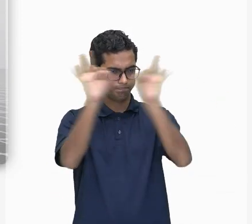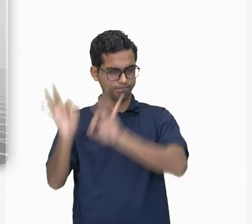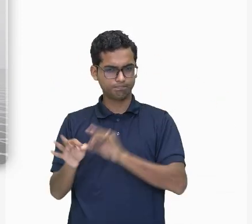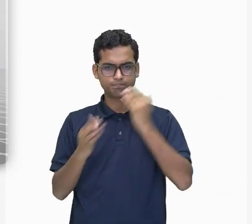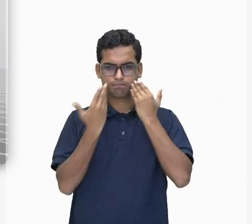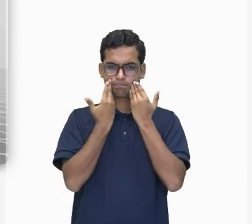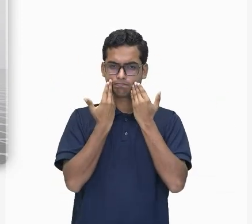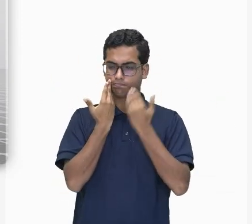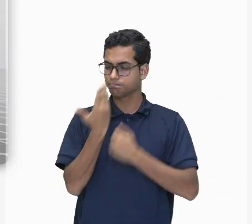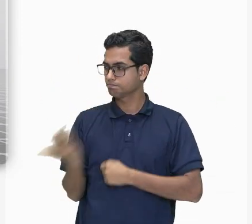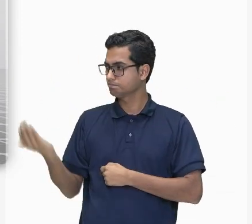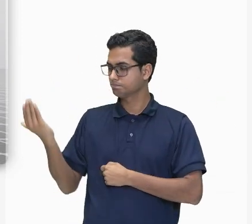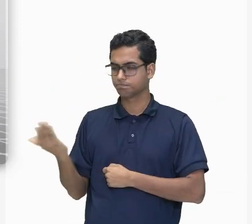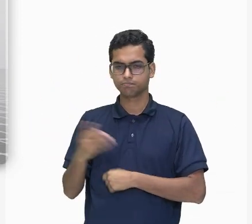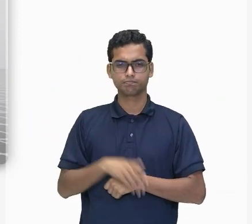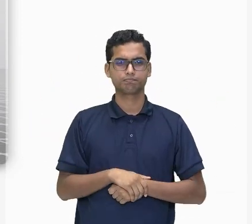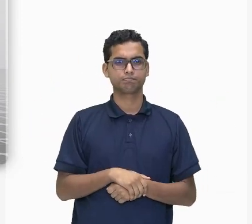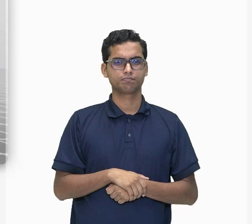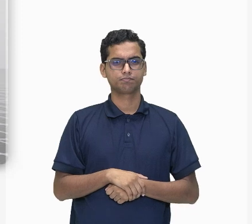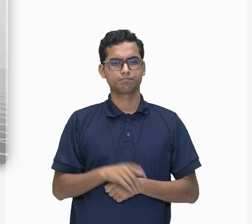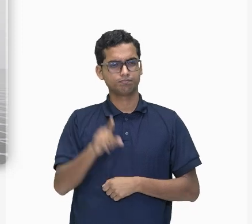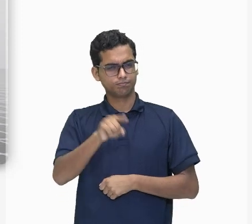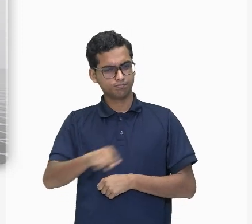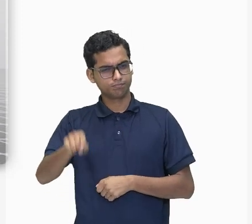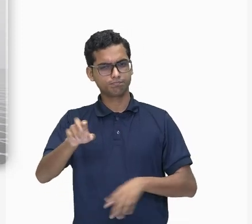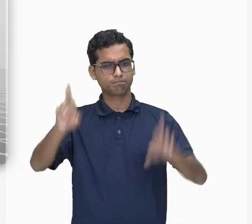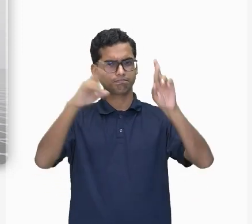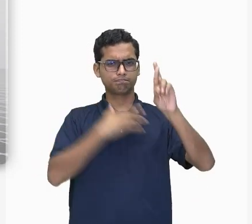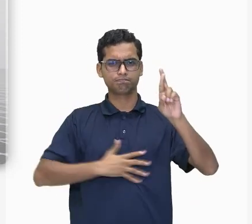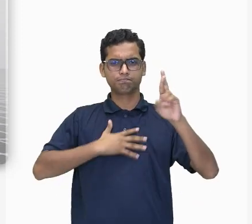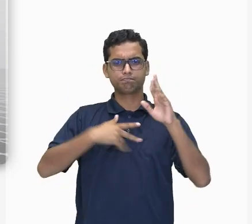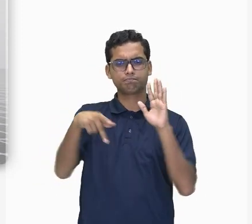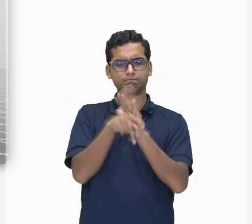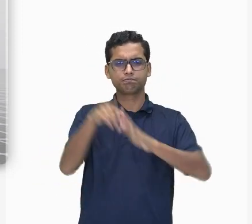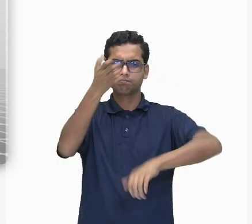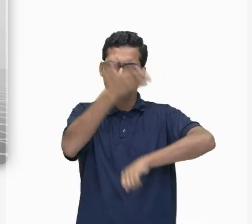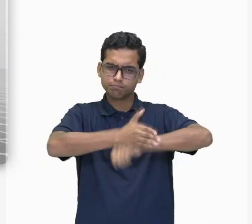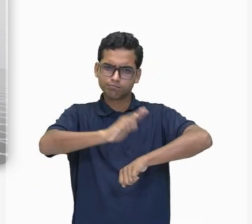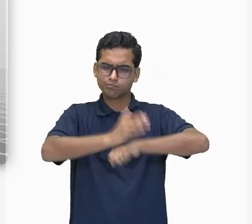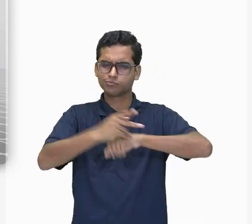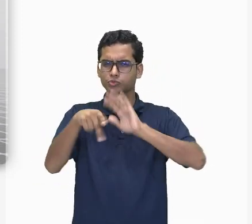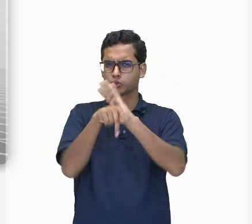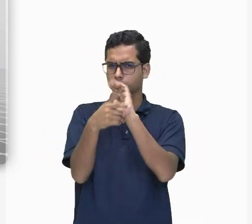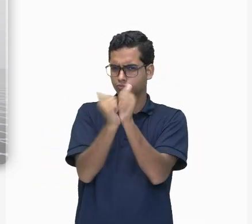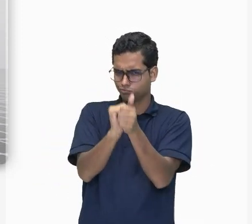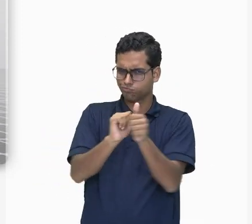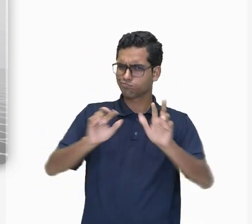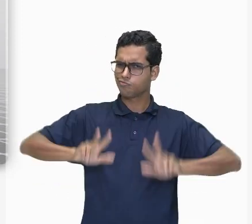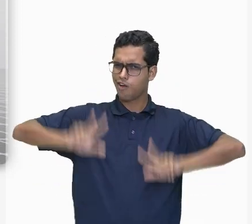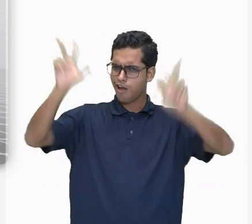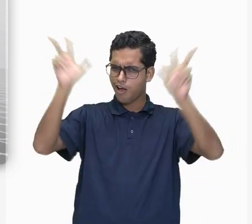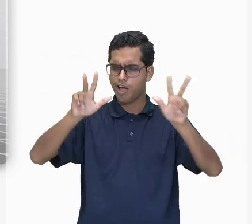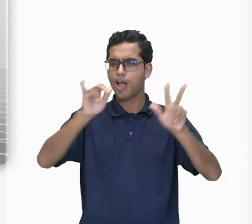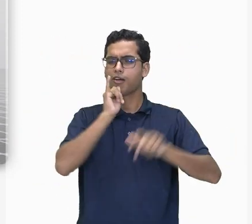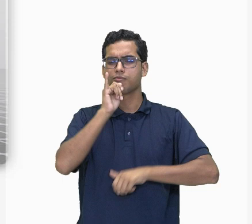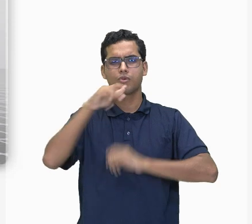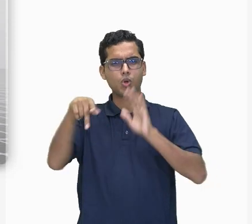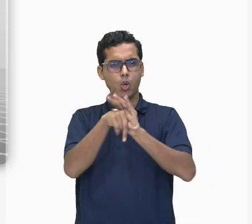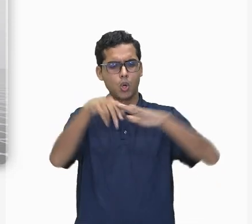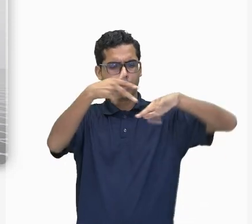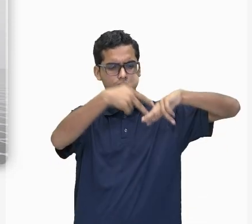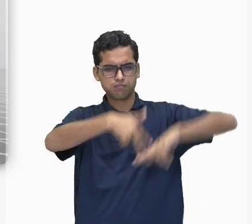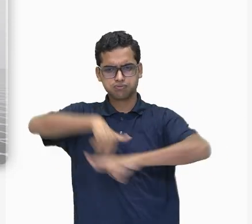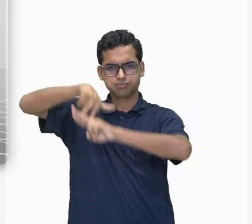Quem sabe tem alguém aí que gosta, né, de praticar um esporte radical, como, por exemplo, usar um skate, né?